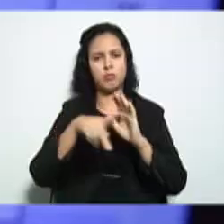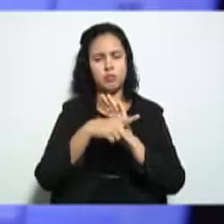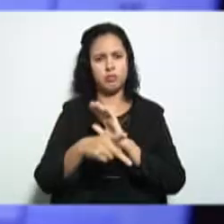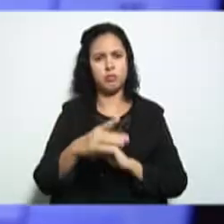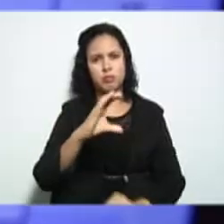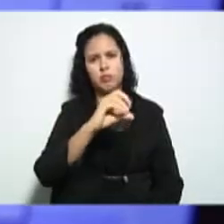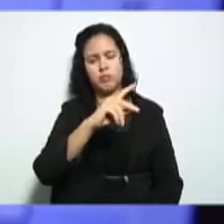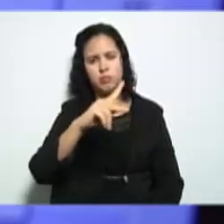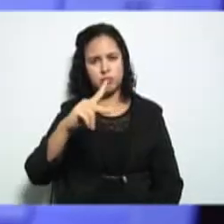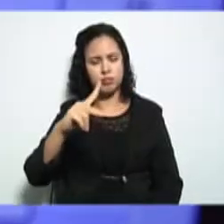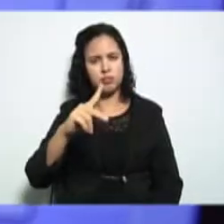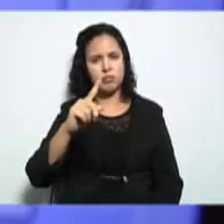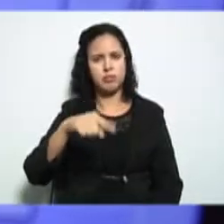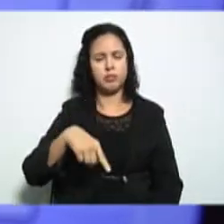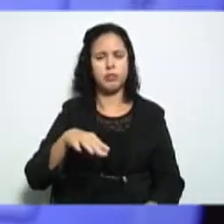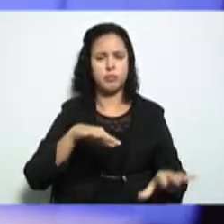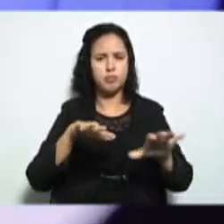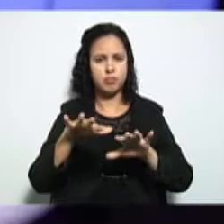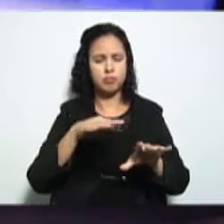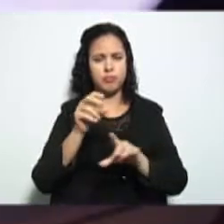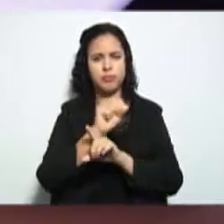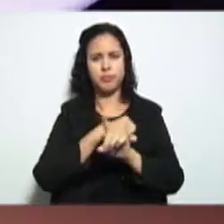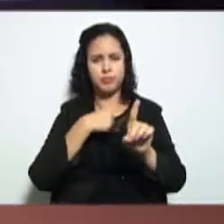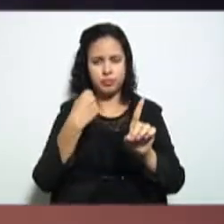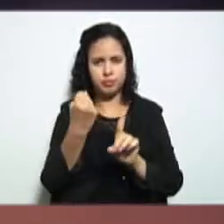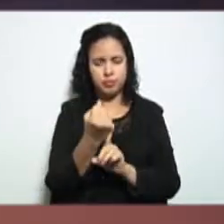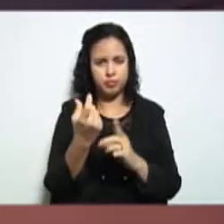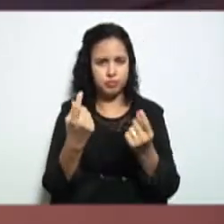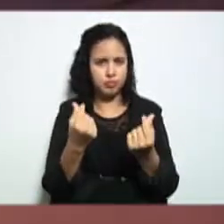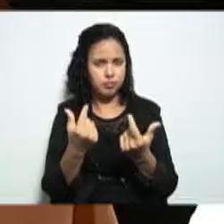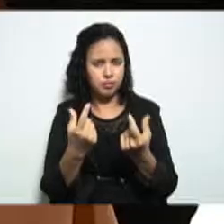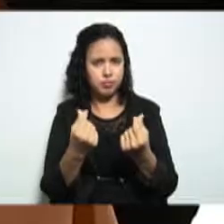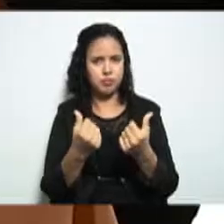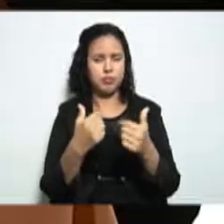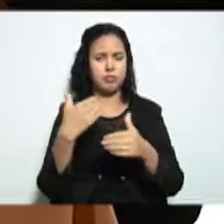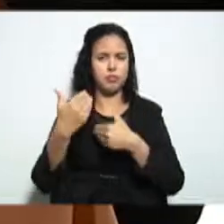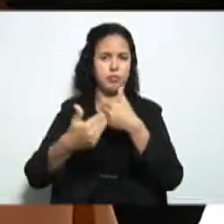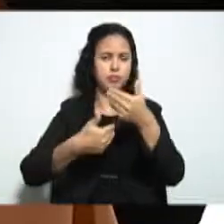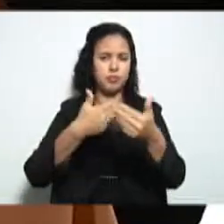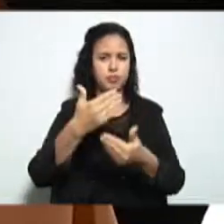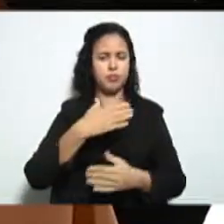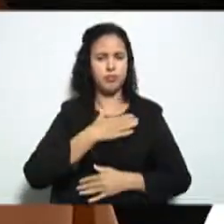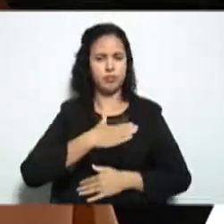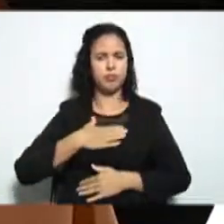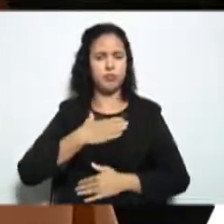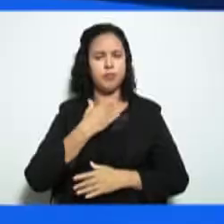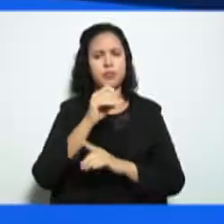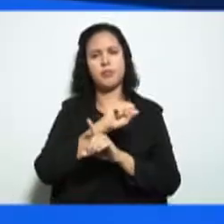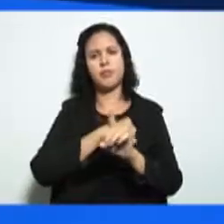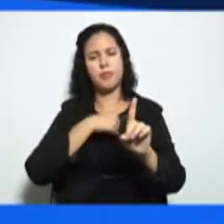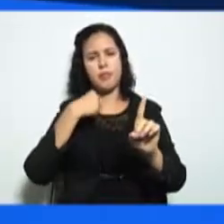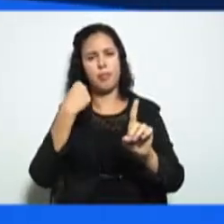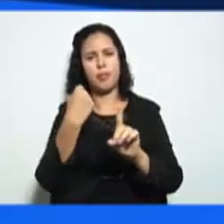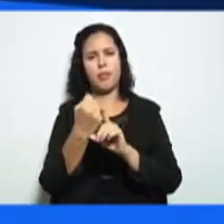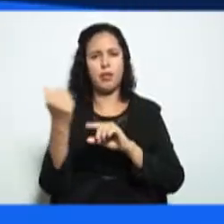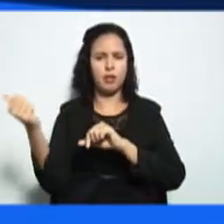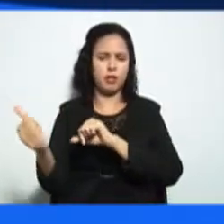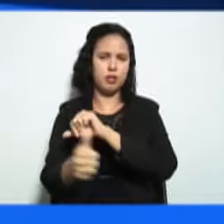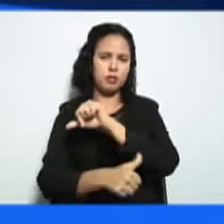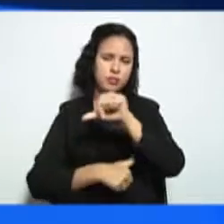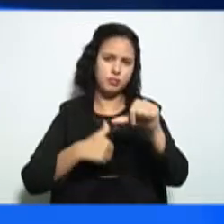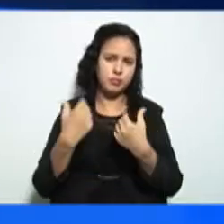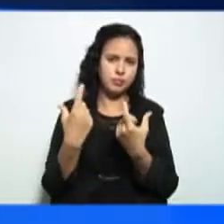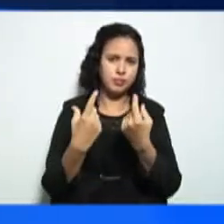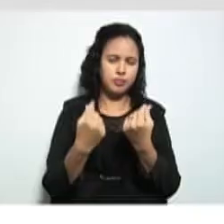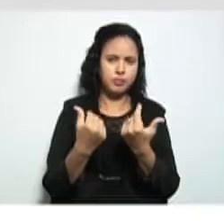um movimento socioeconômico que une desenvolvimento com bem-estar social e que está transformando a economia